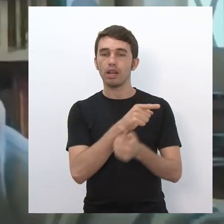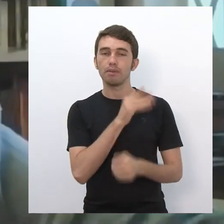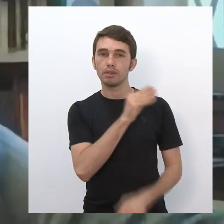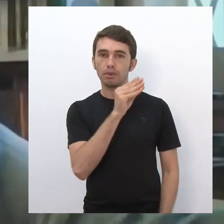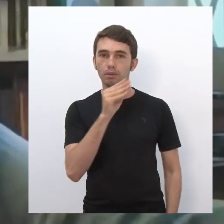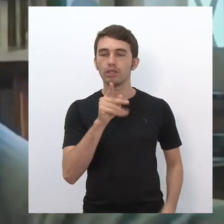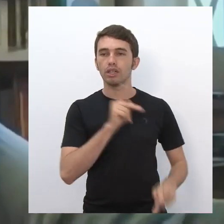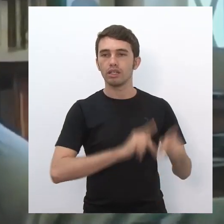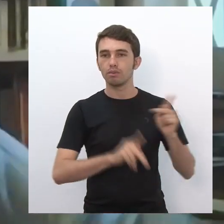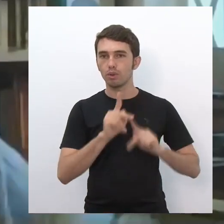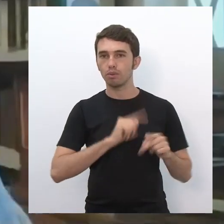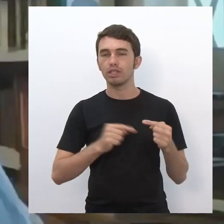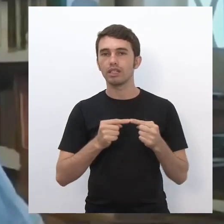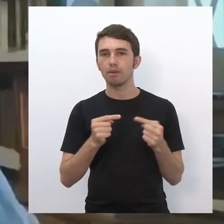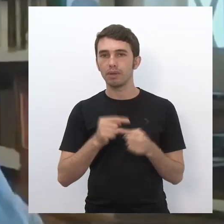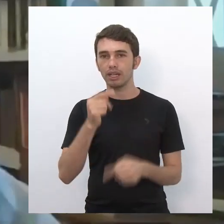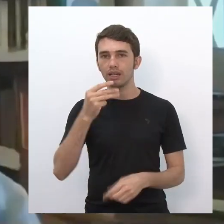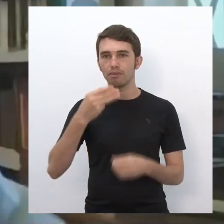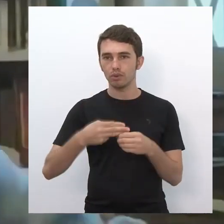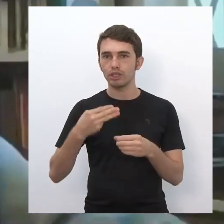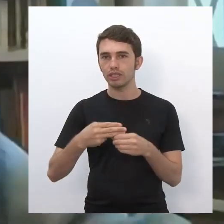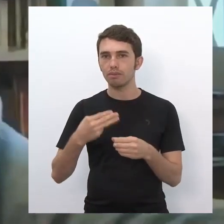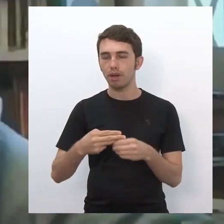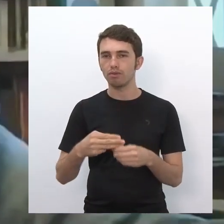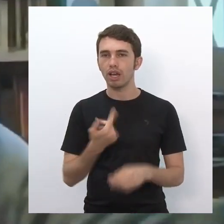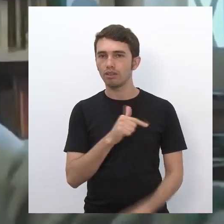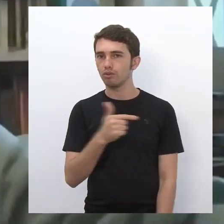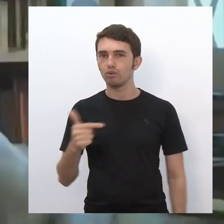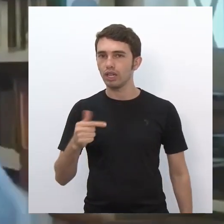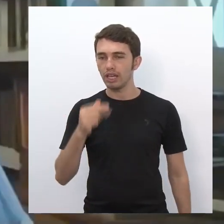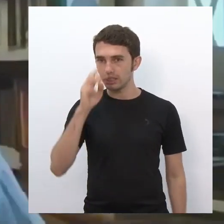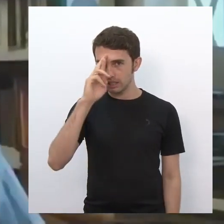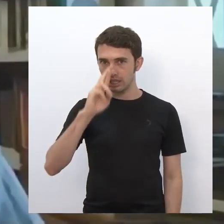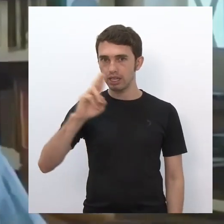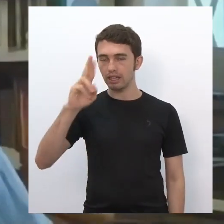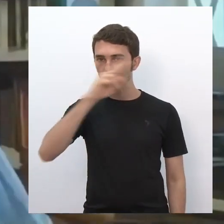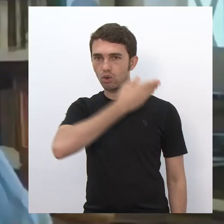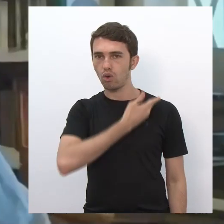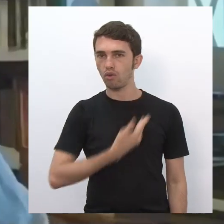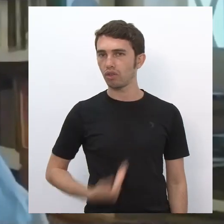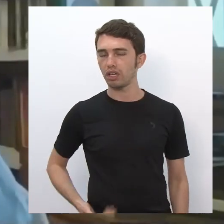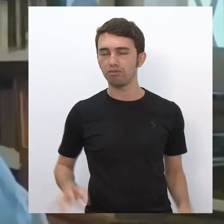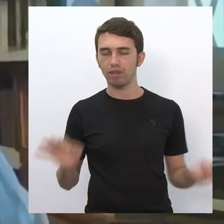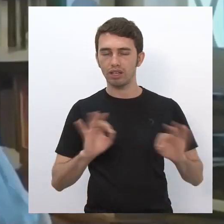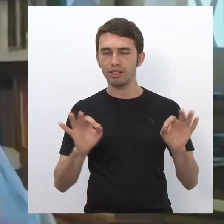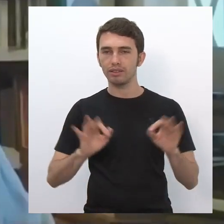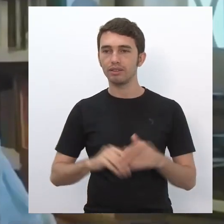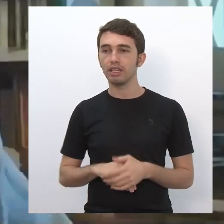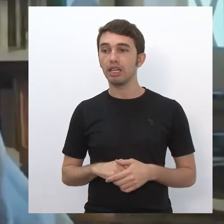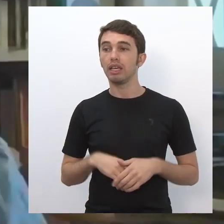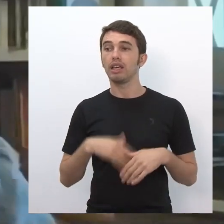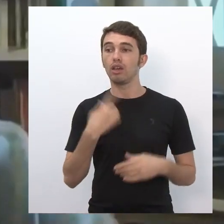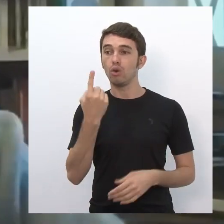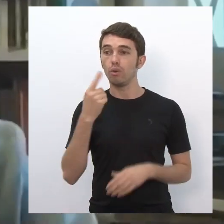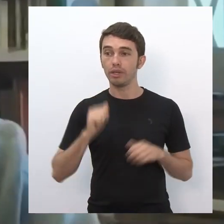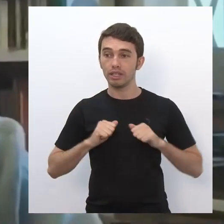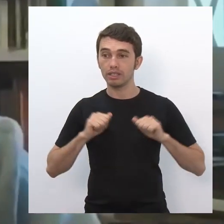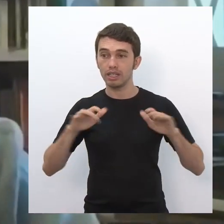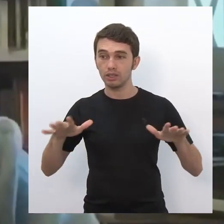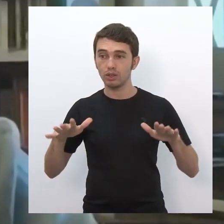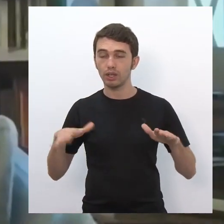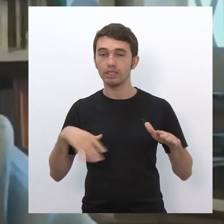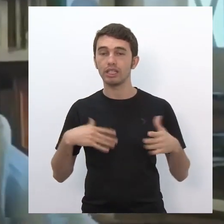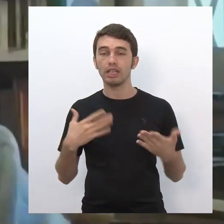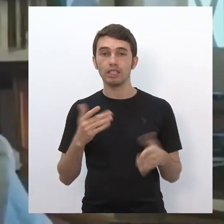todas municipais, né? A gente não tem governança sobre elas, né? E uma das ações que a gente